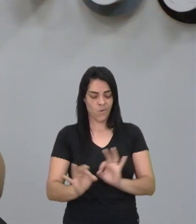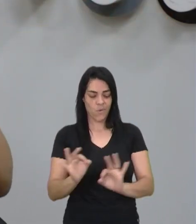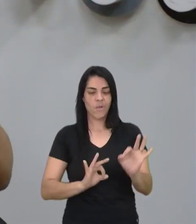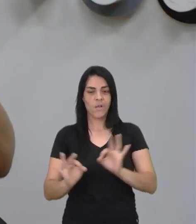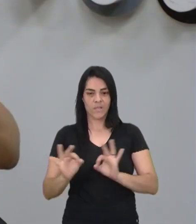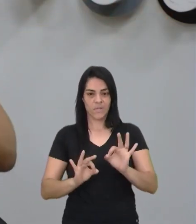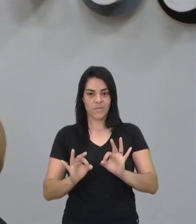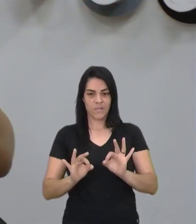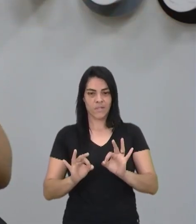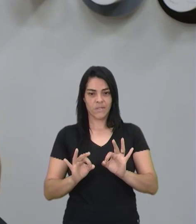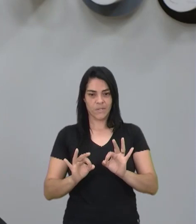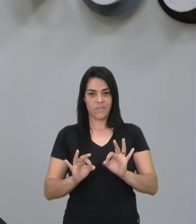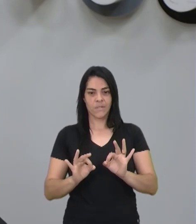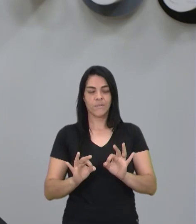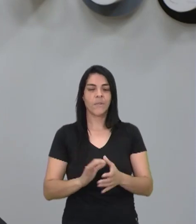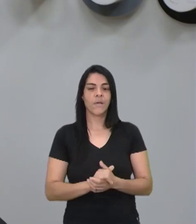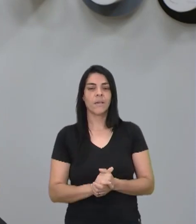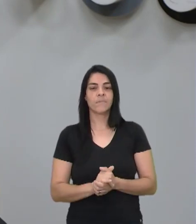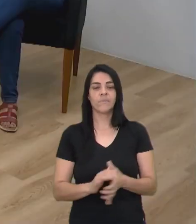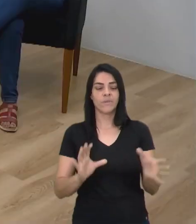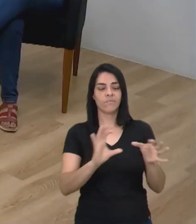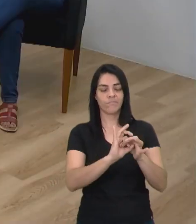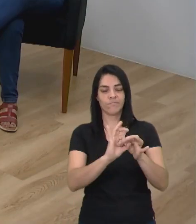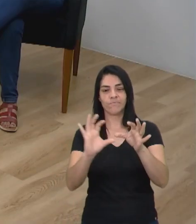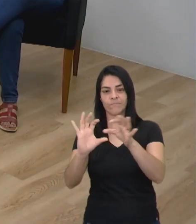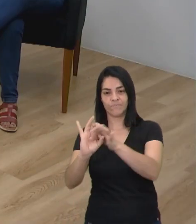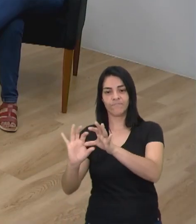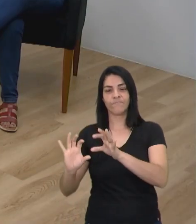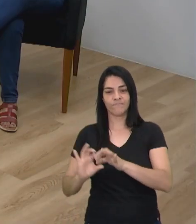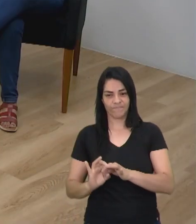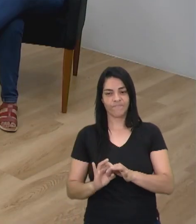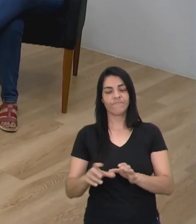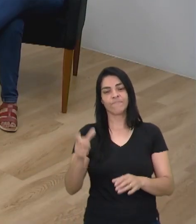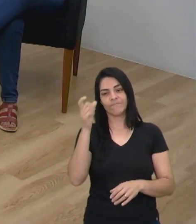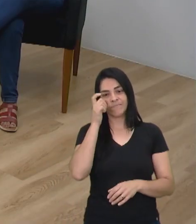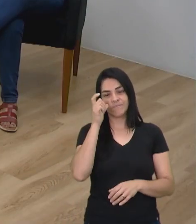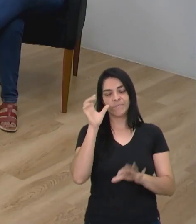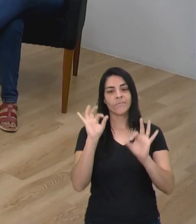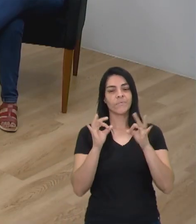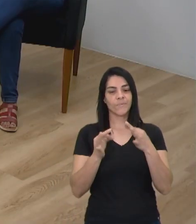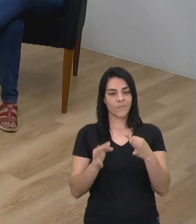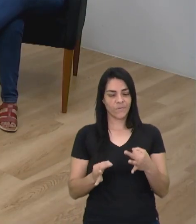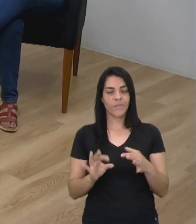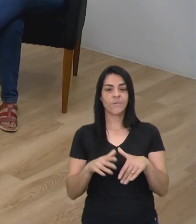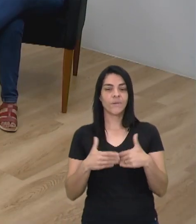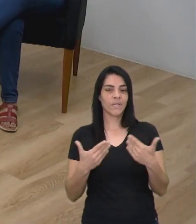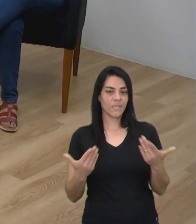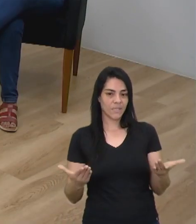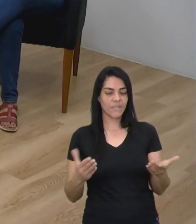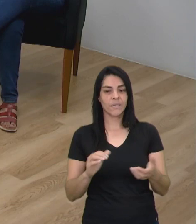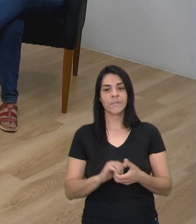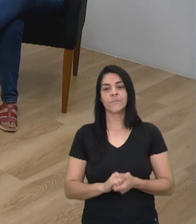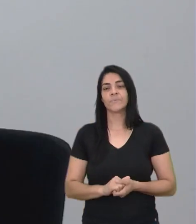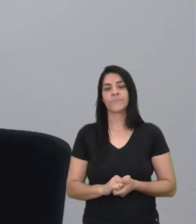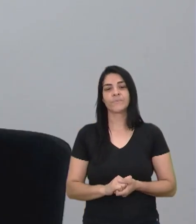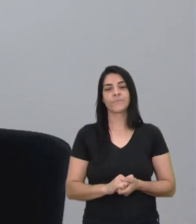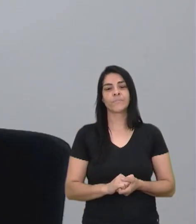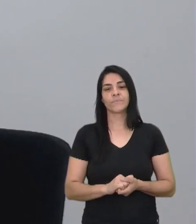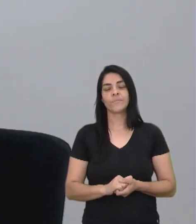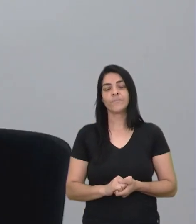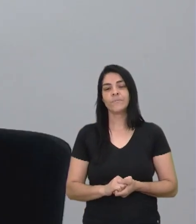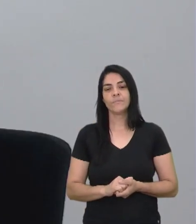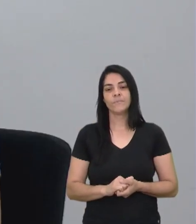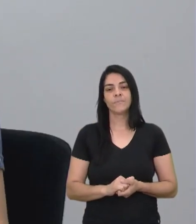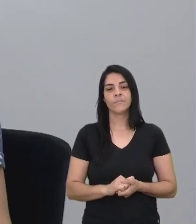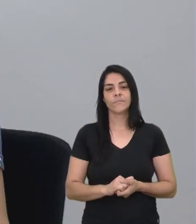maior e ver como eles se ligam. Eu acho isso super interessante. Perfeito, né? Então, isso mesmo que você levantou e que você ressaltou,